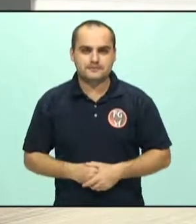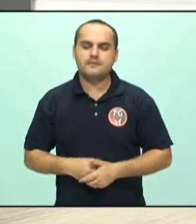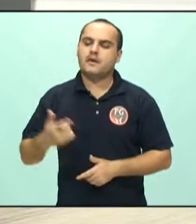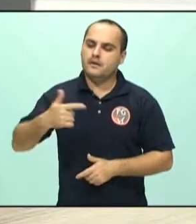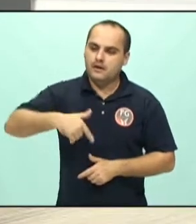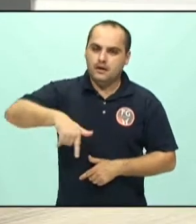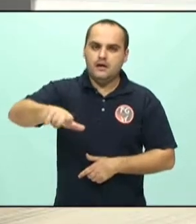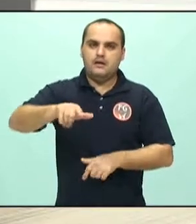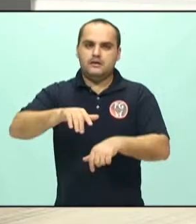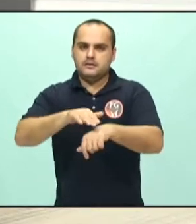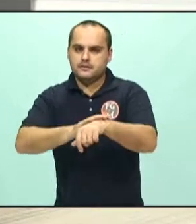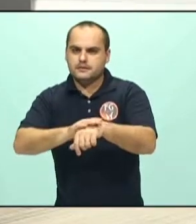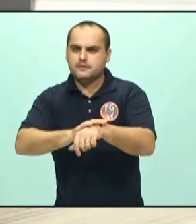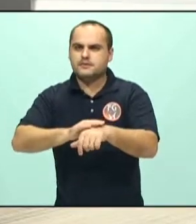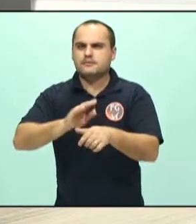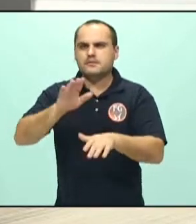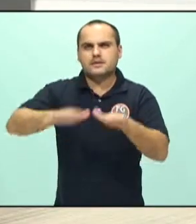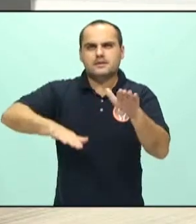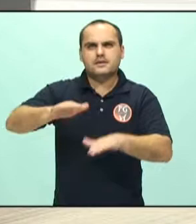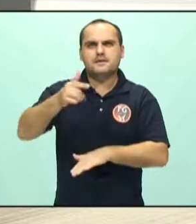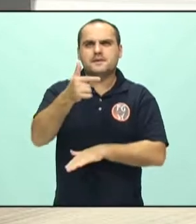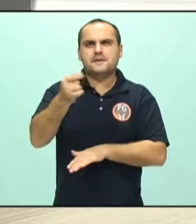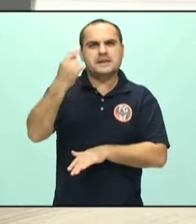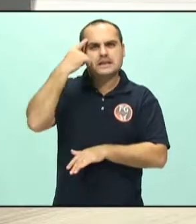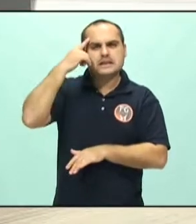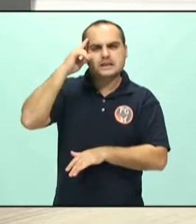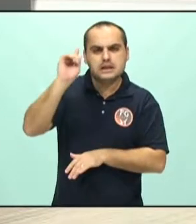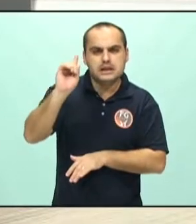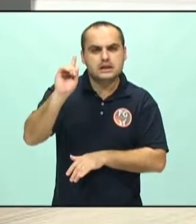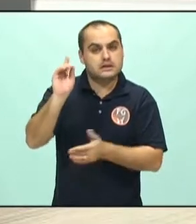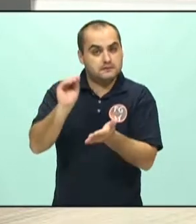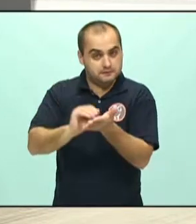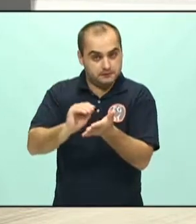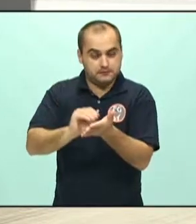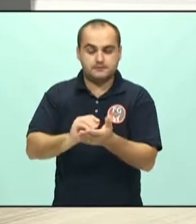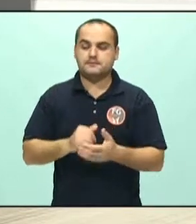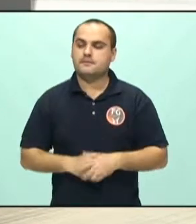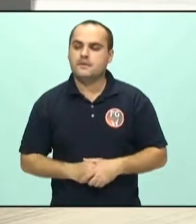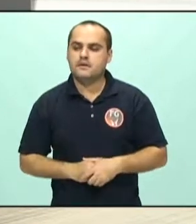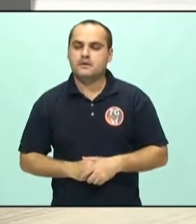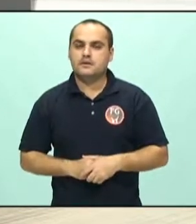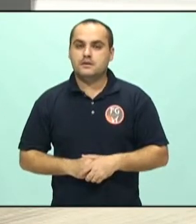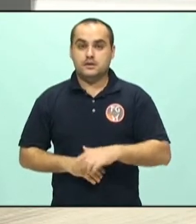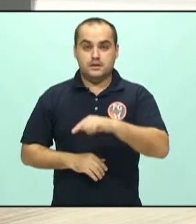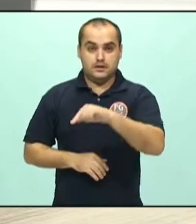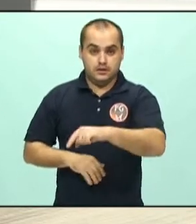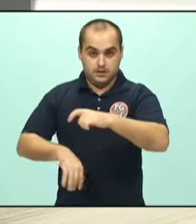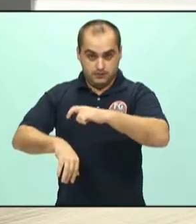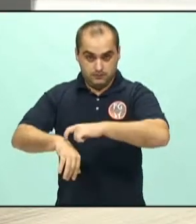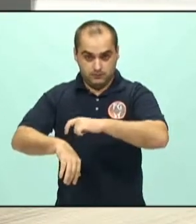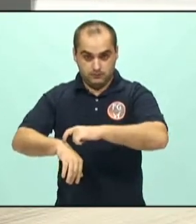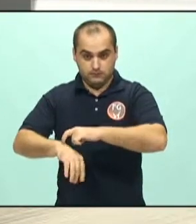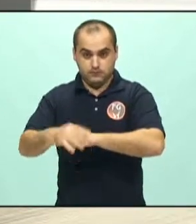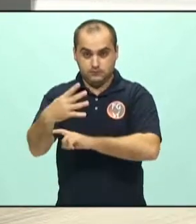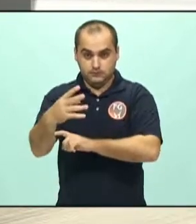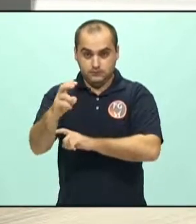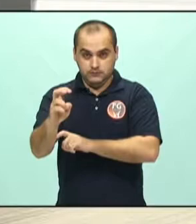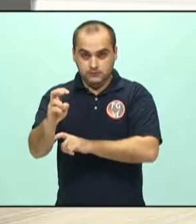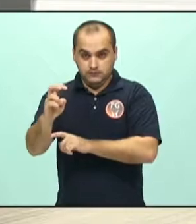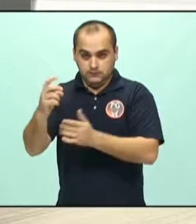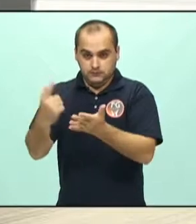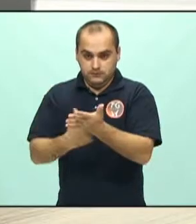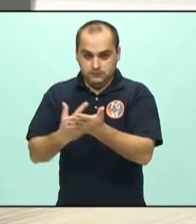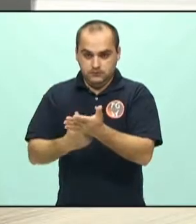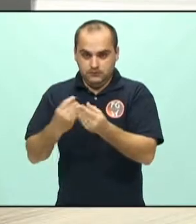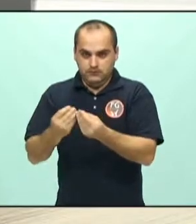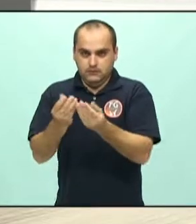conversando, isso faltavam cerca de 20 dias para o evento. Nesse meio tempo, ele deixou os 45 exemplares do livro, a